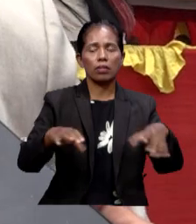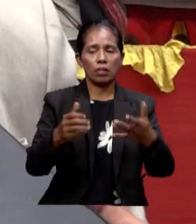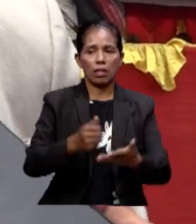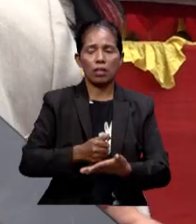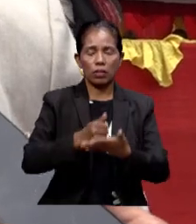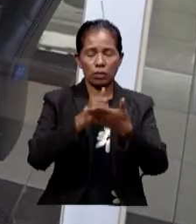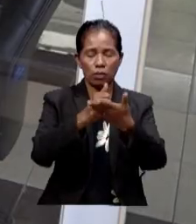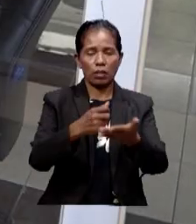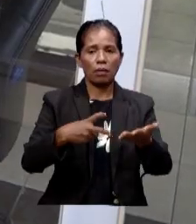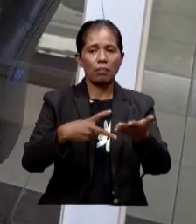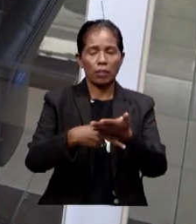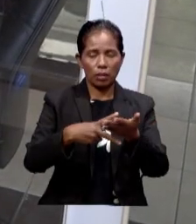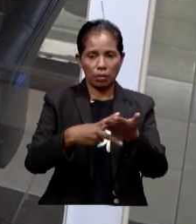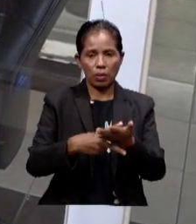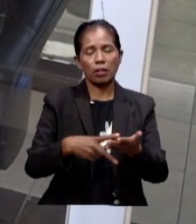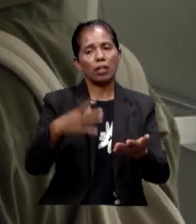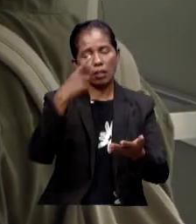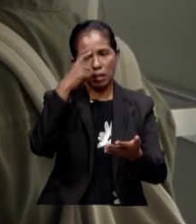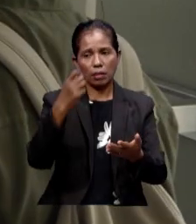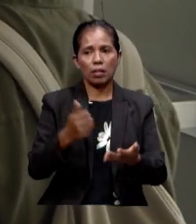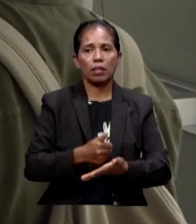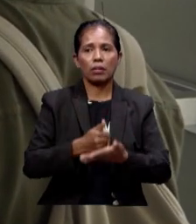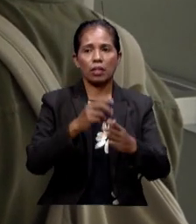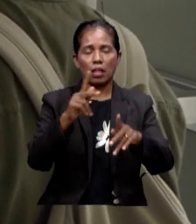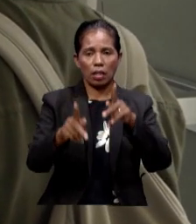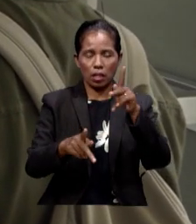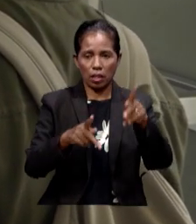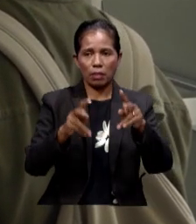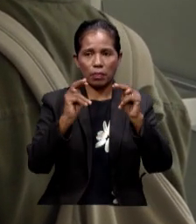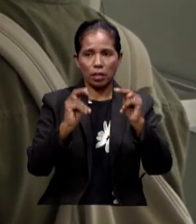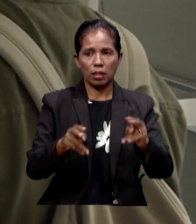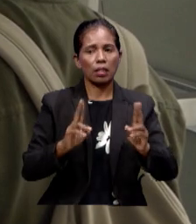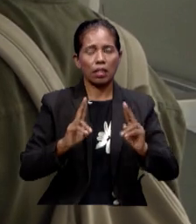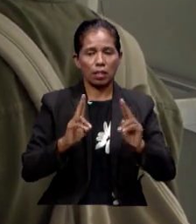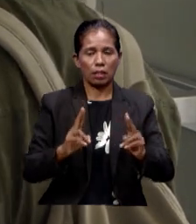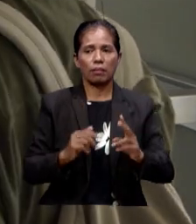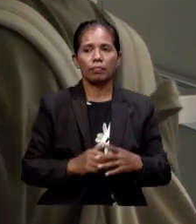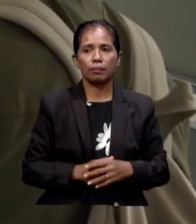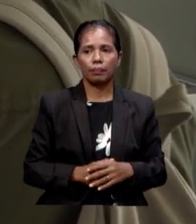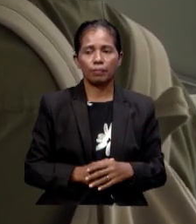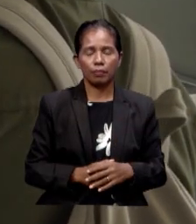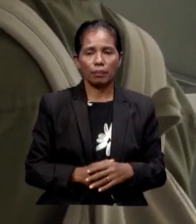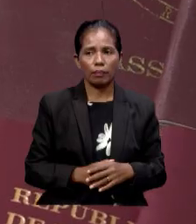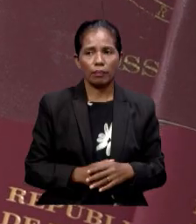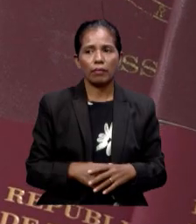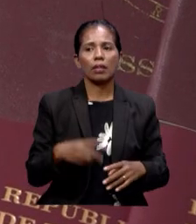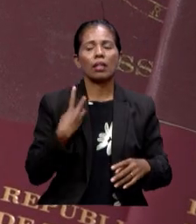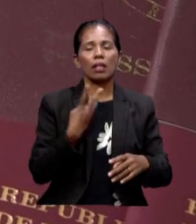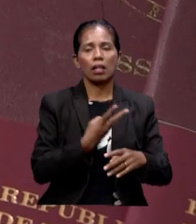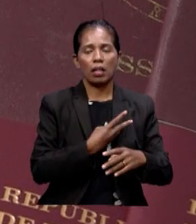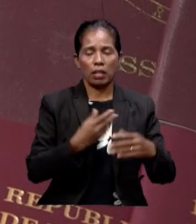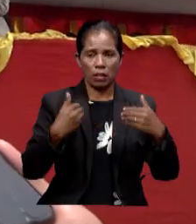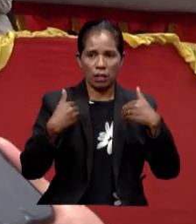Atendimento Passaporte Comum, mas bem, se atende EMANB, precisa urgente. Projamente, ita ia